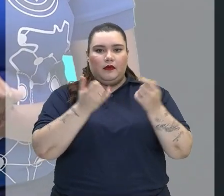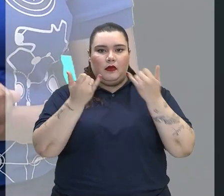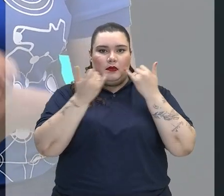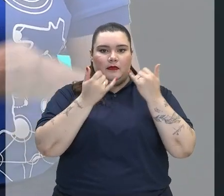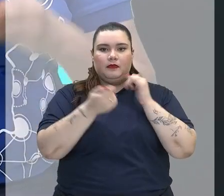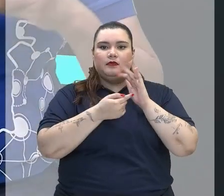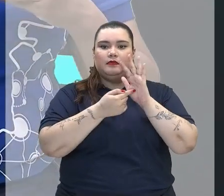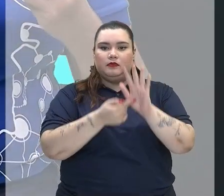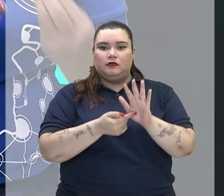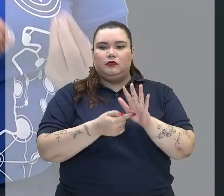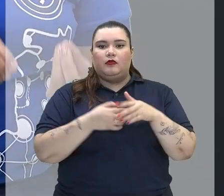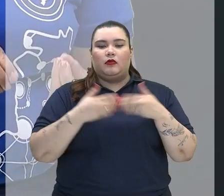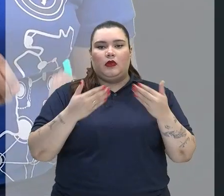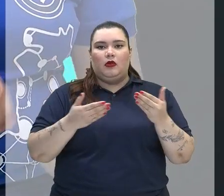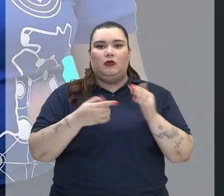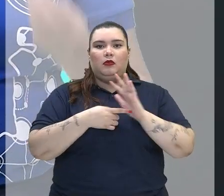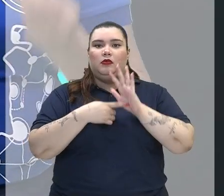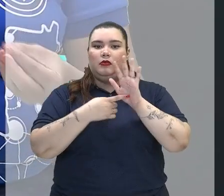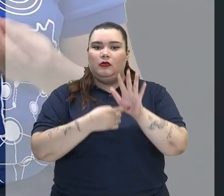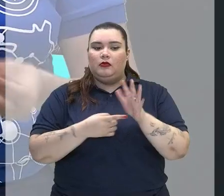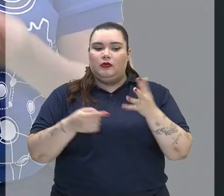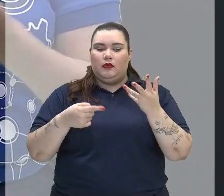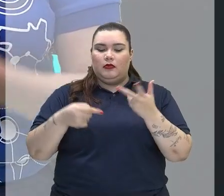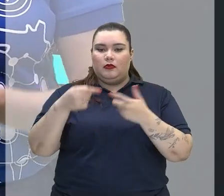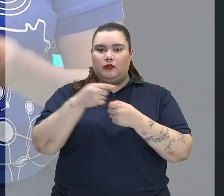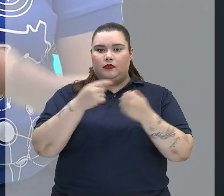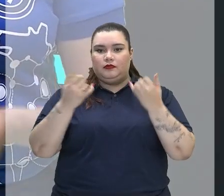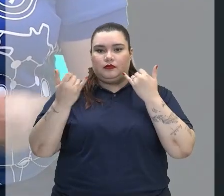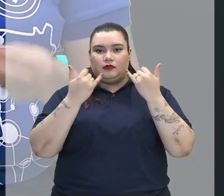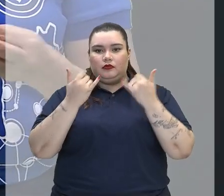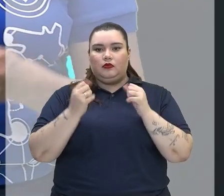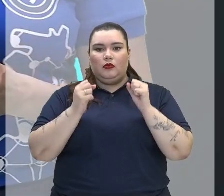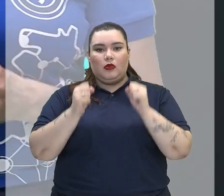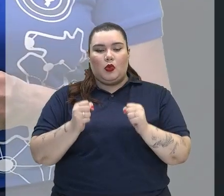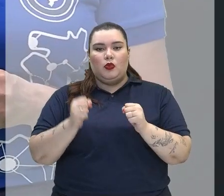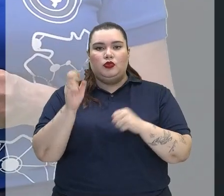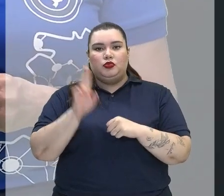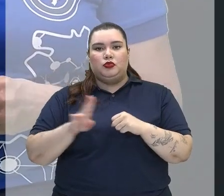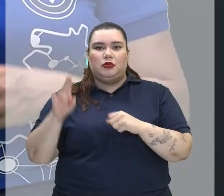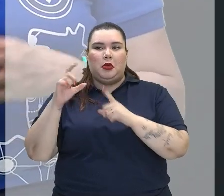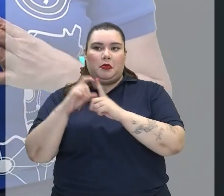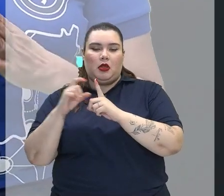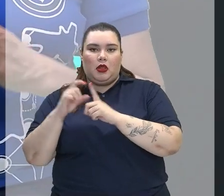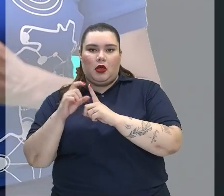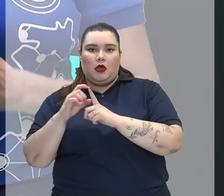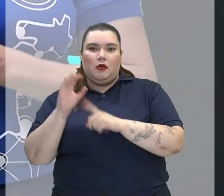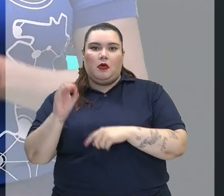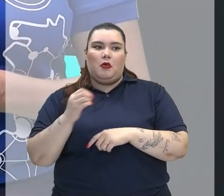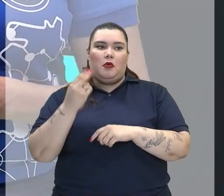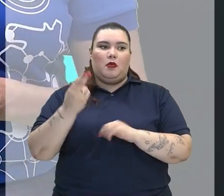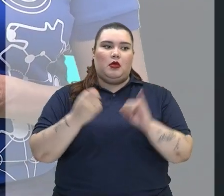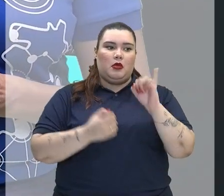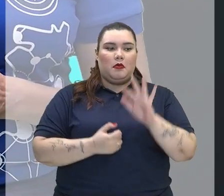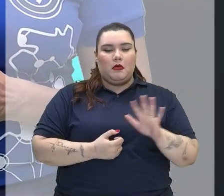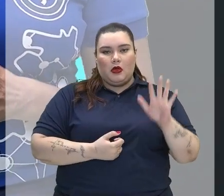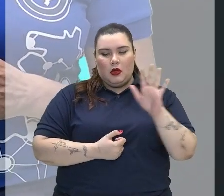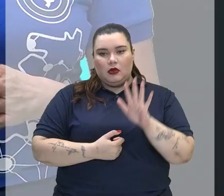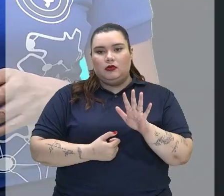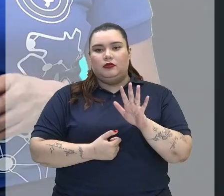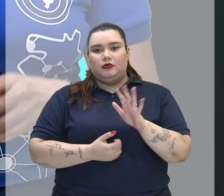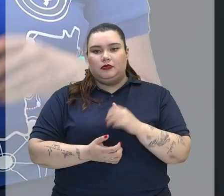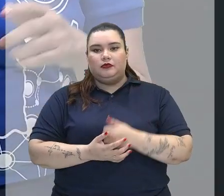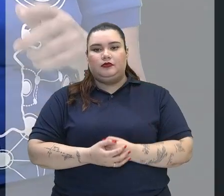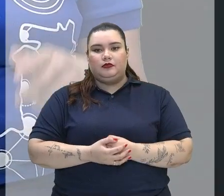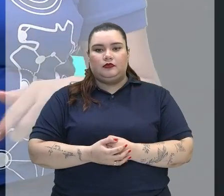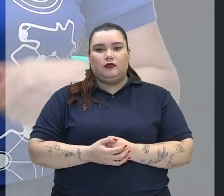nós temos essas informações que podem ser verbal e não verbal, e tais informações